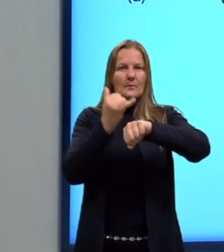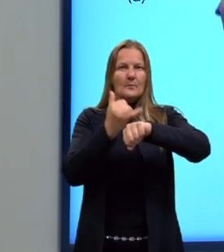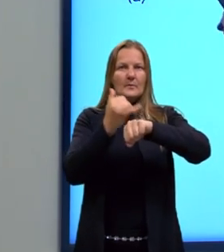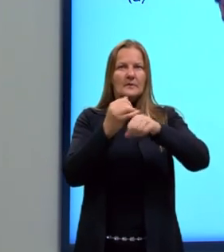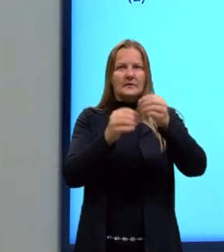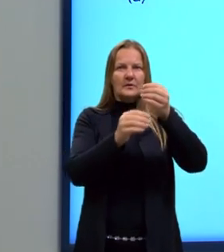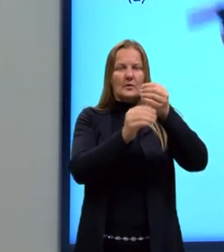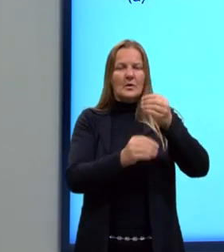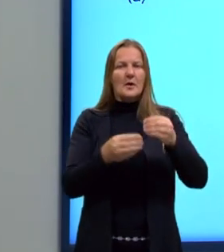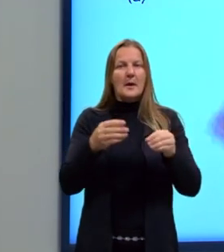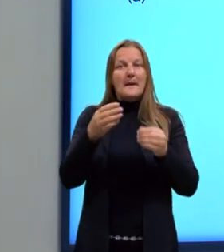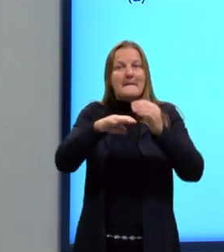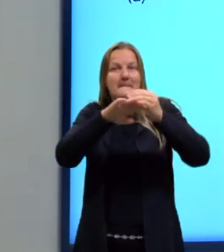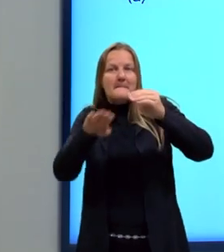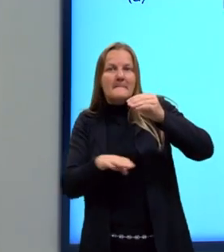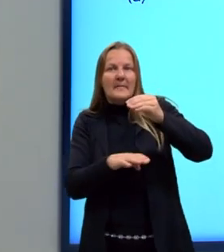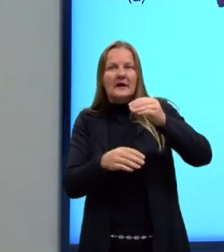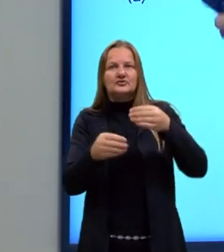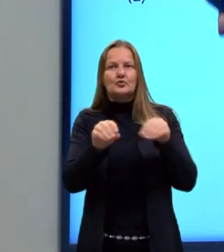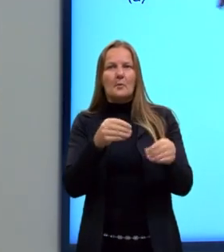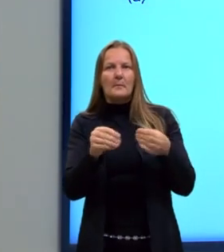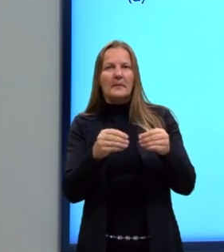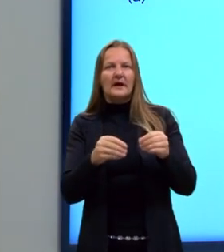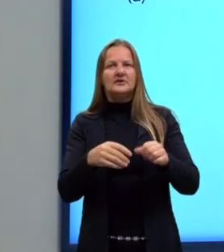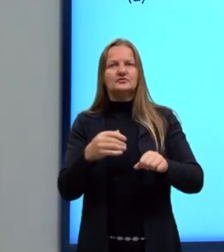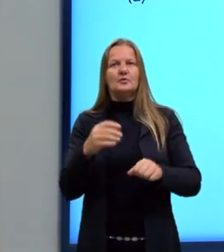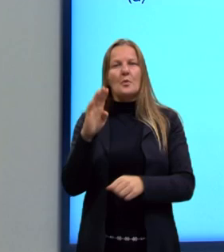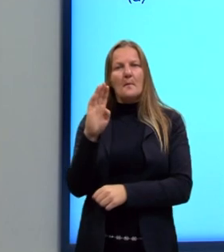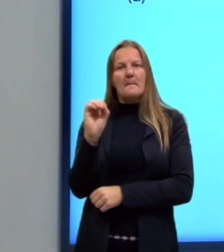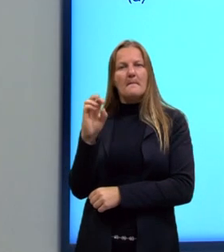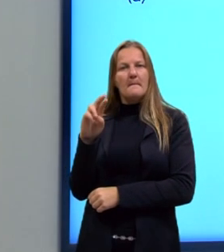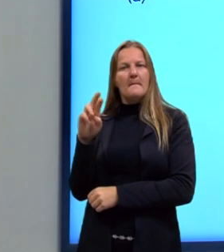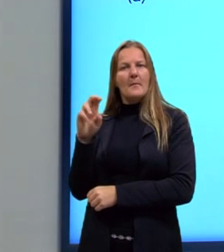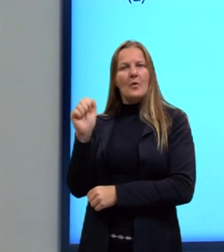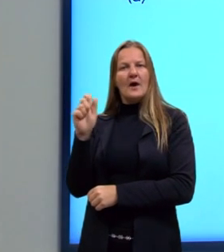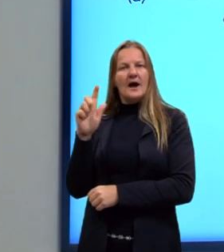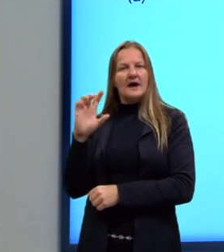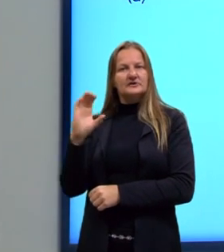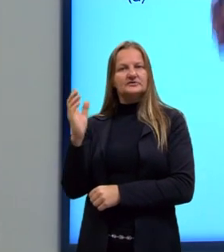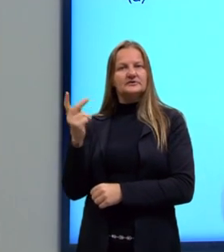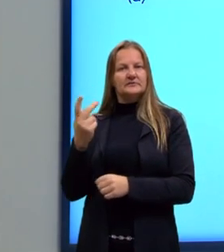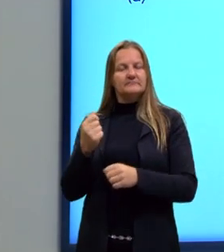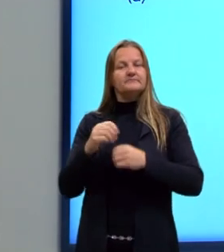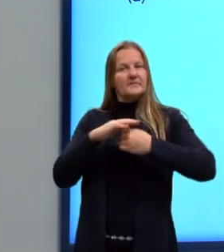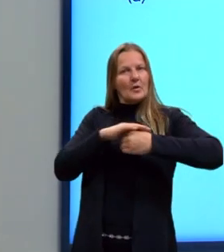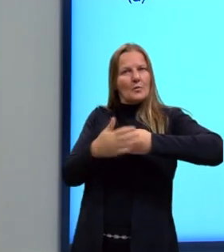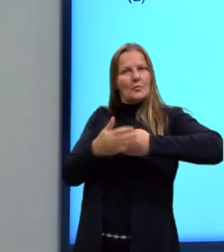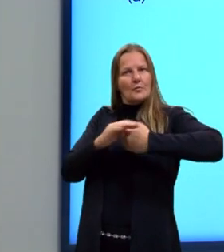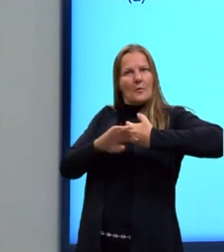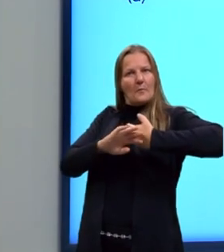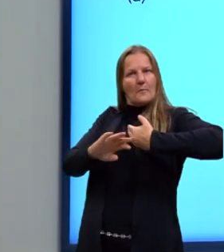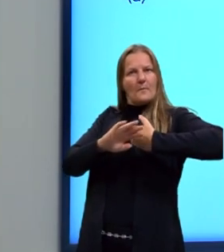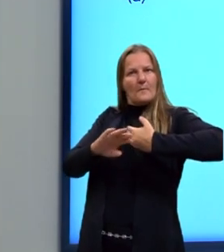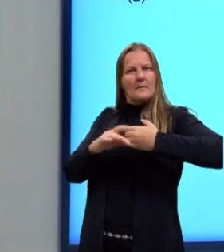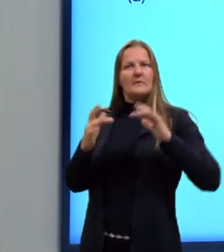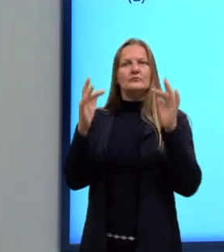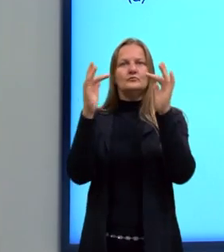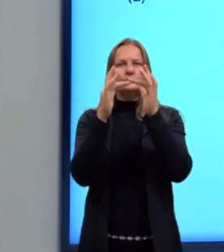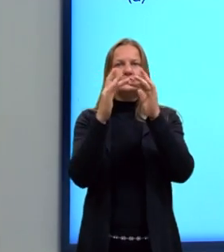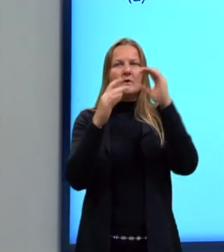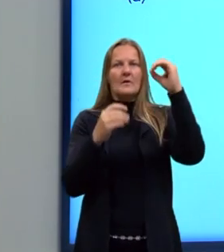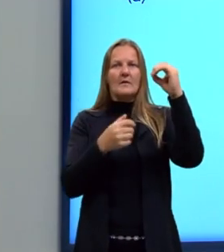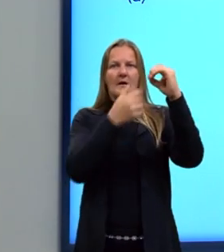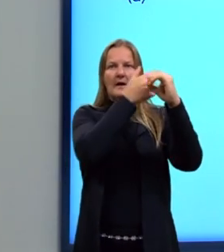material aqui pode ser plástico pode ser borracha né algum material isolante aquelas estão em contato né a